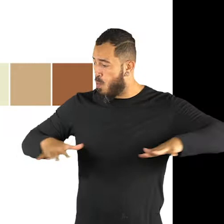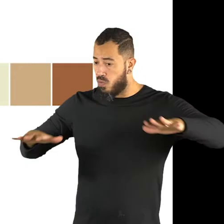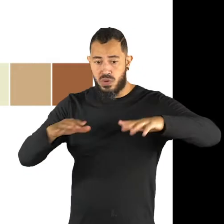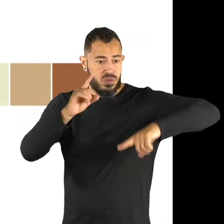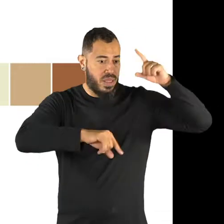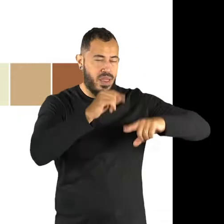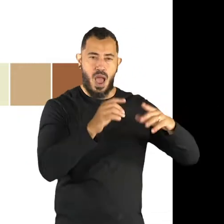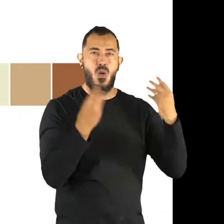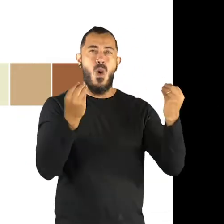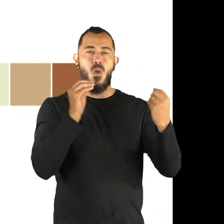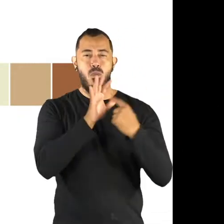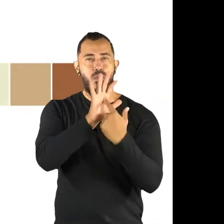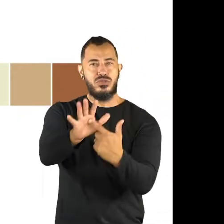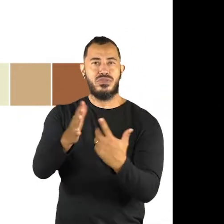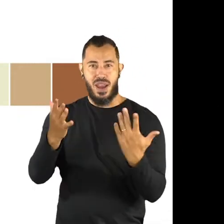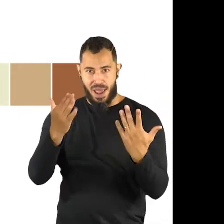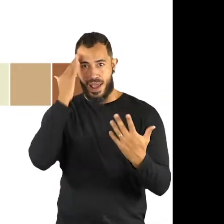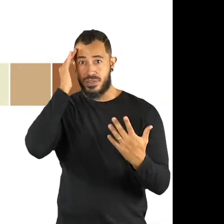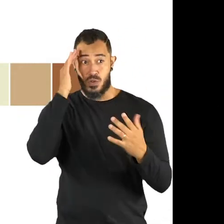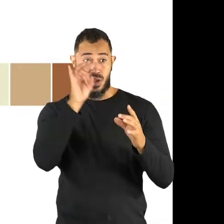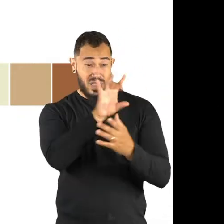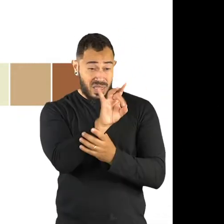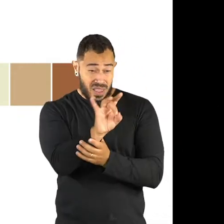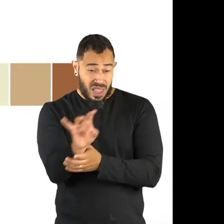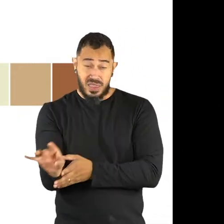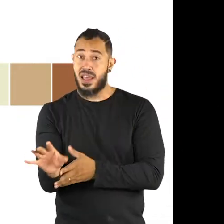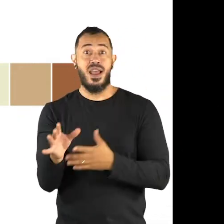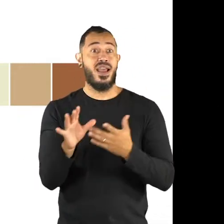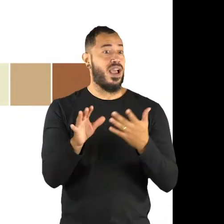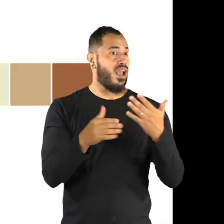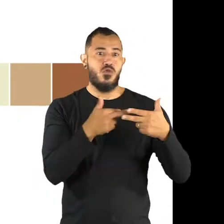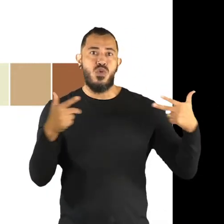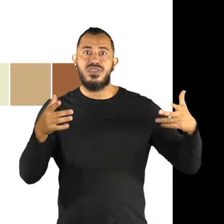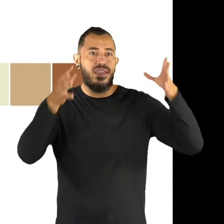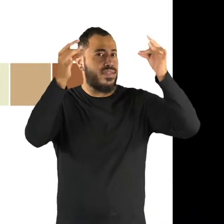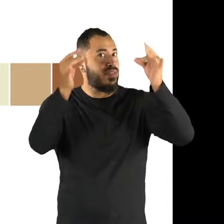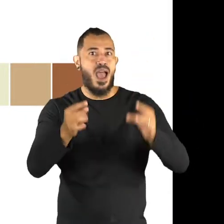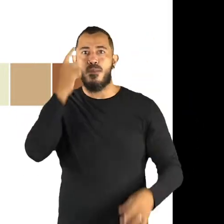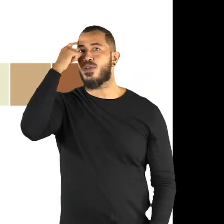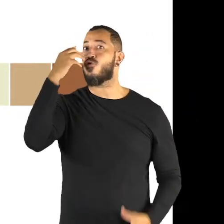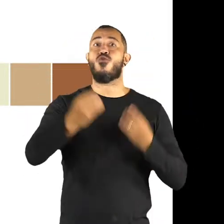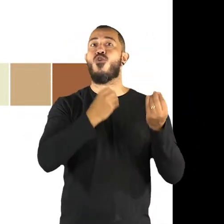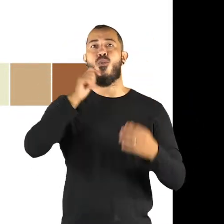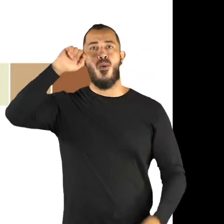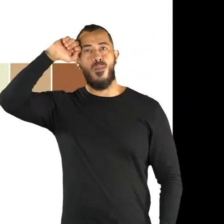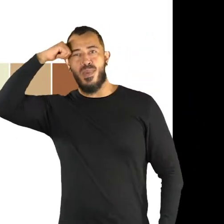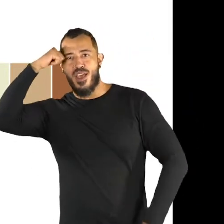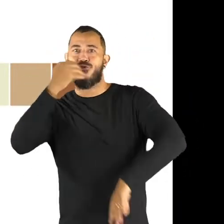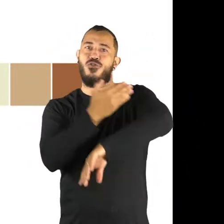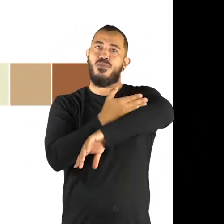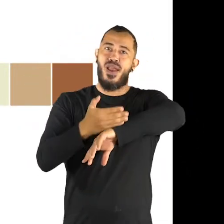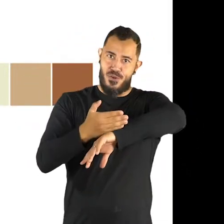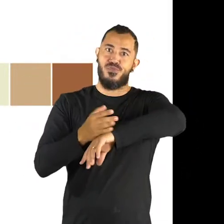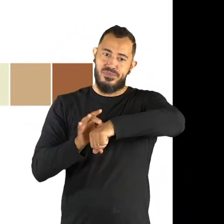cores dos elementos ou dos objetos de arte que ela estava trazendo iriam se comportar no preto e branco. Então ela já criou